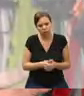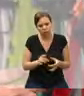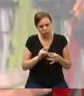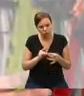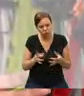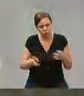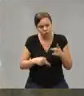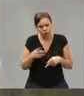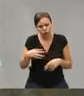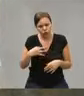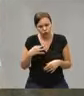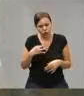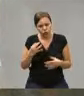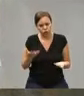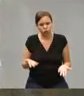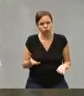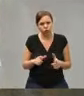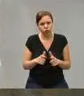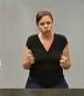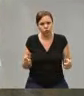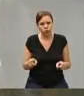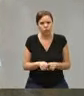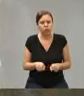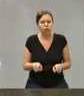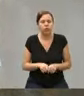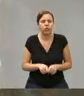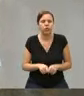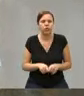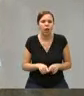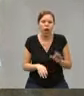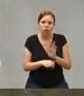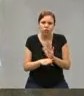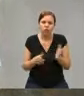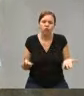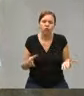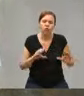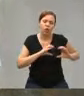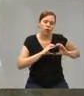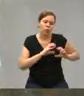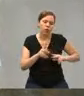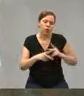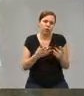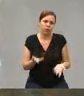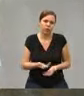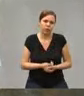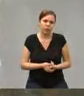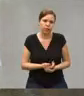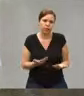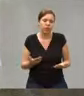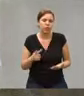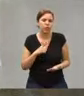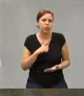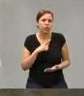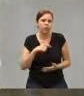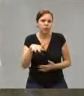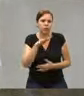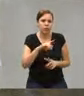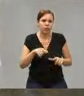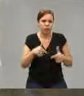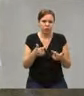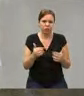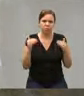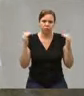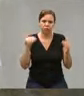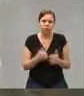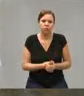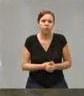de voluntários que vai aumentando a fraternidade e o amor ao próximo. Porque hoje ela tem uma área de atuação muito